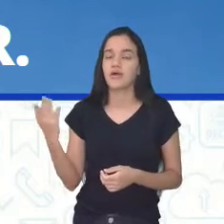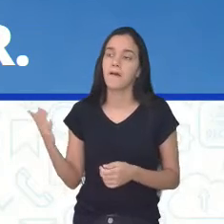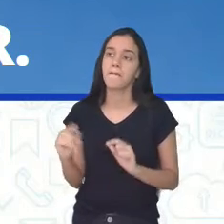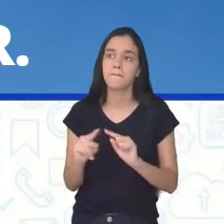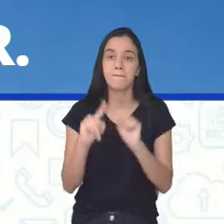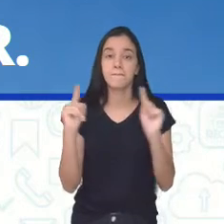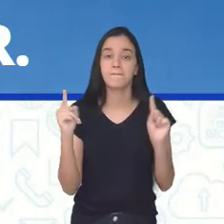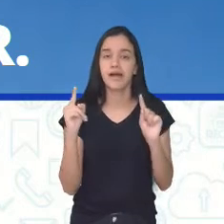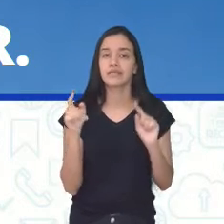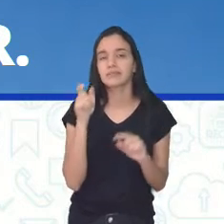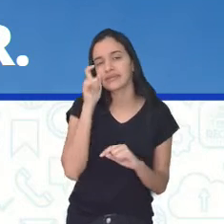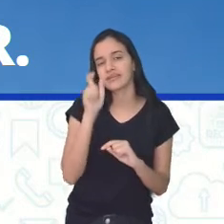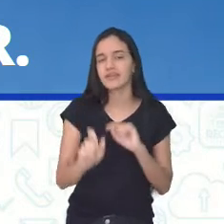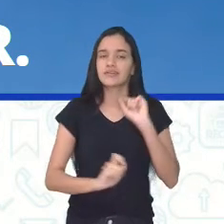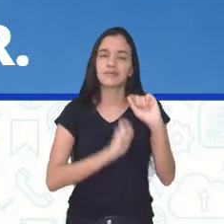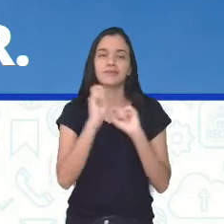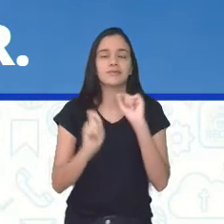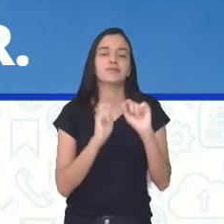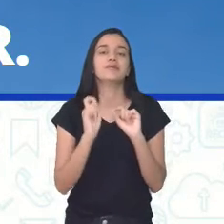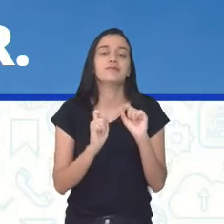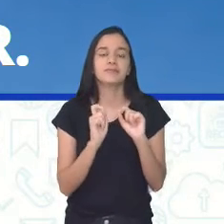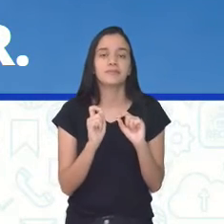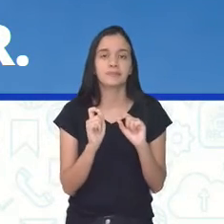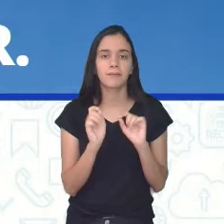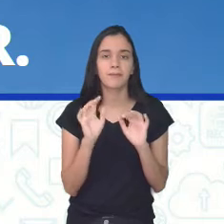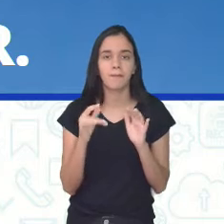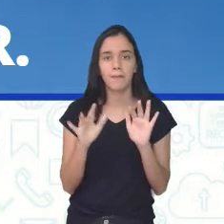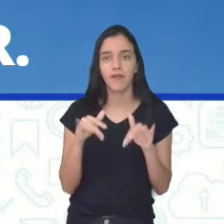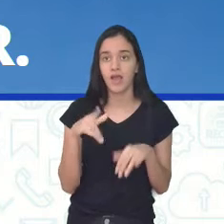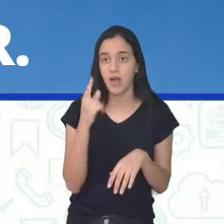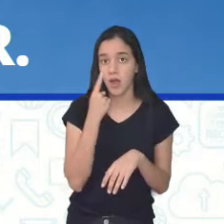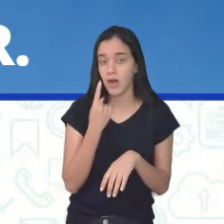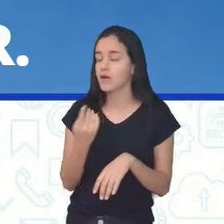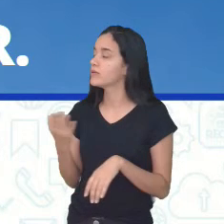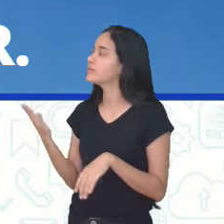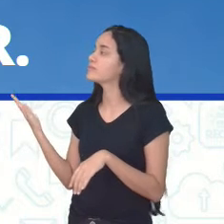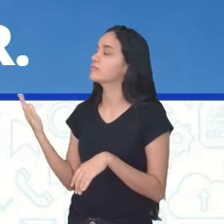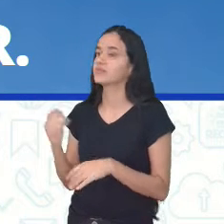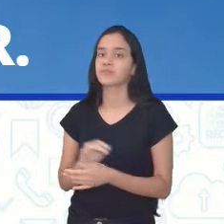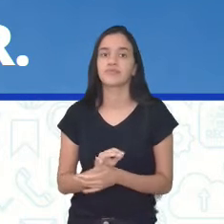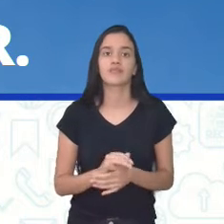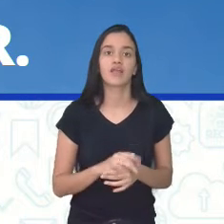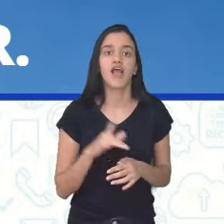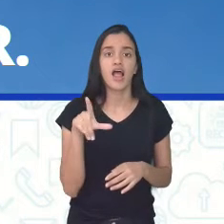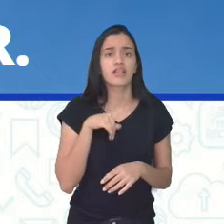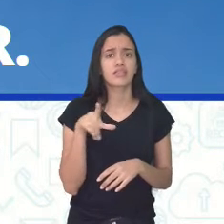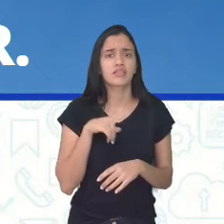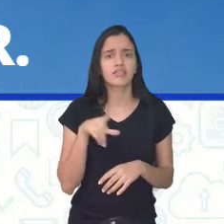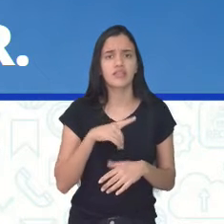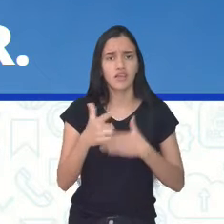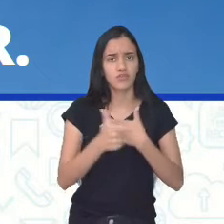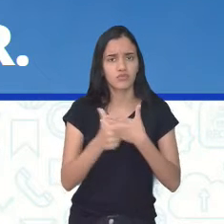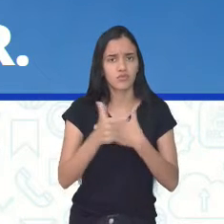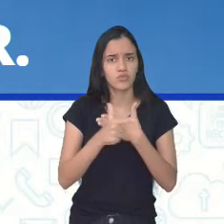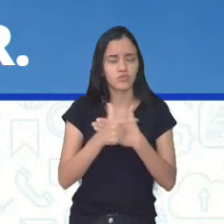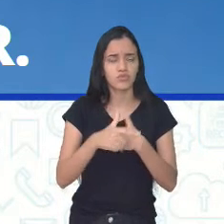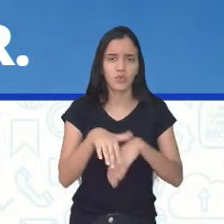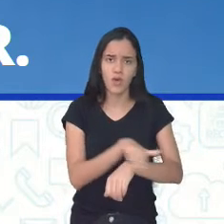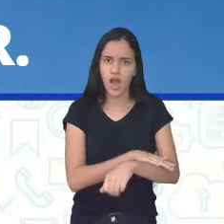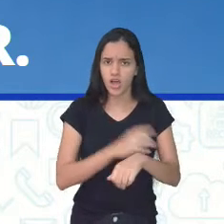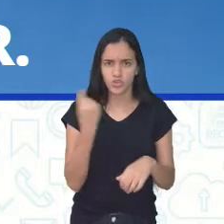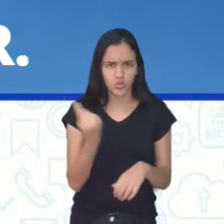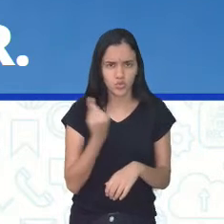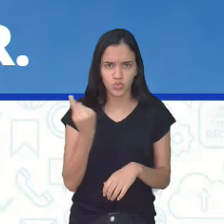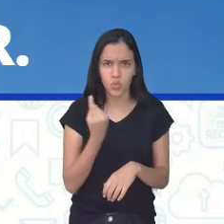Mas o mais interessante dos órgãos é o que está formando aí, ó. Os órgãos realizam funções que os tecidos sozinhos